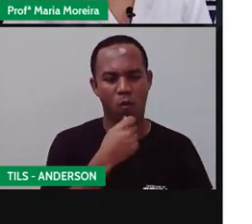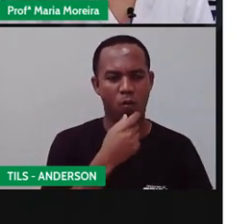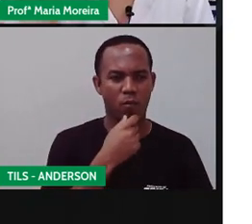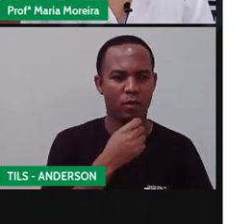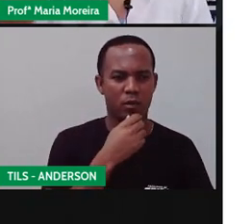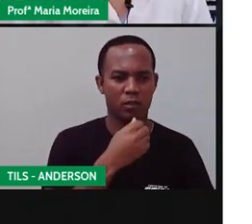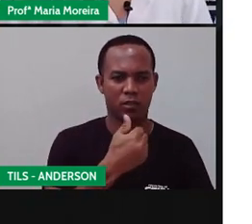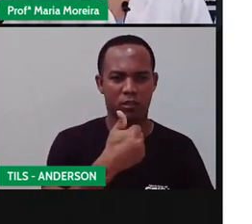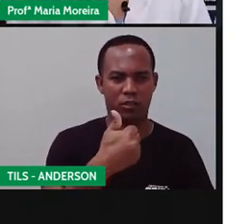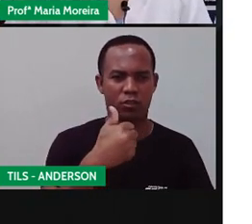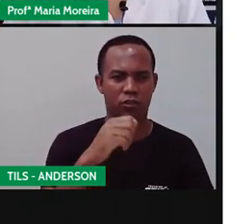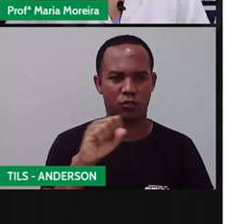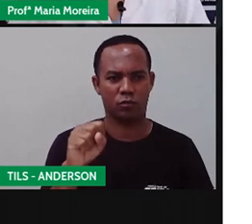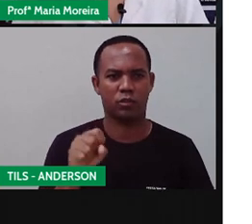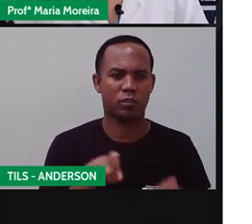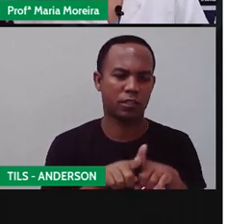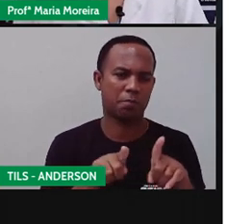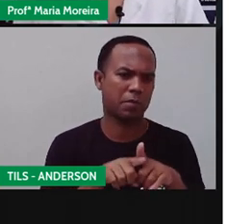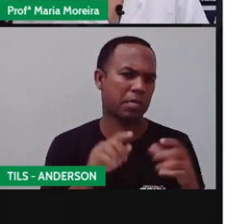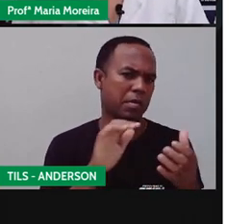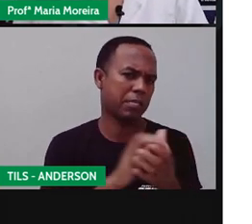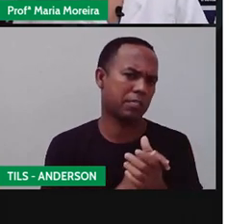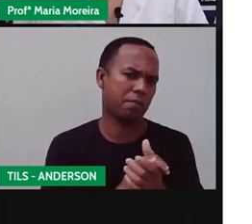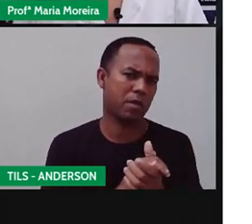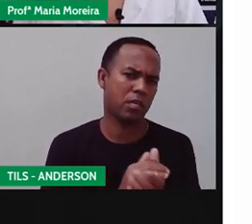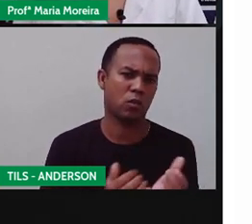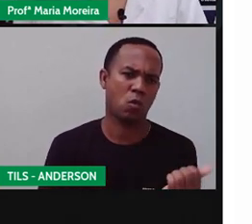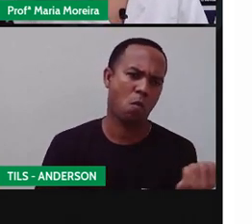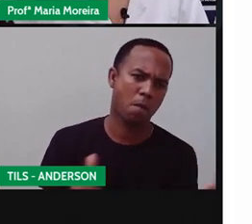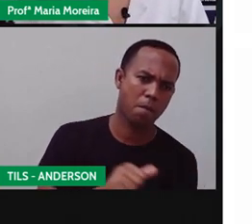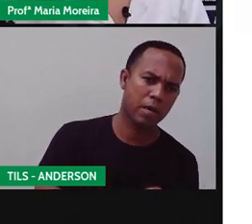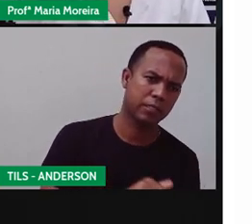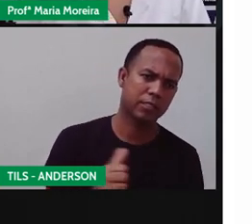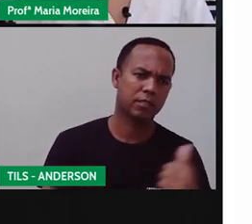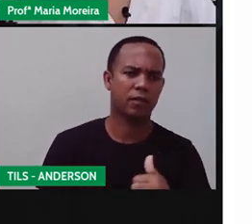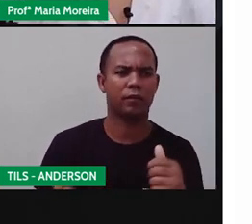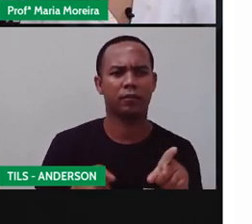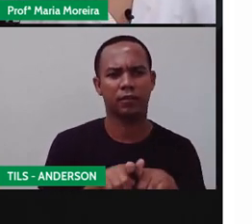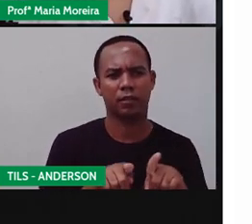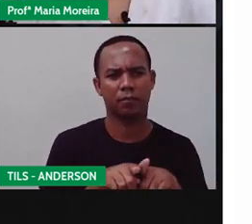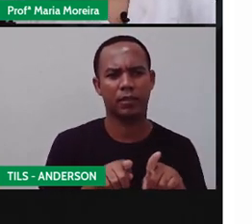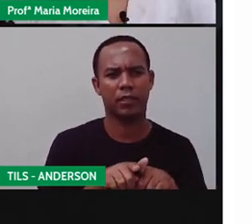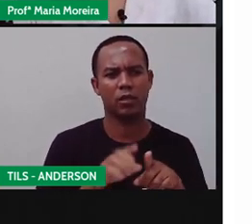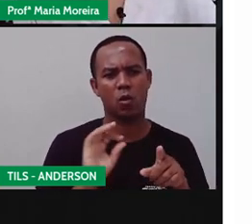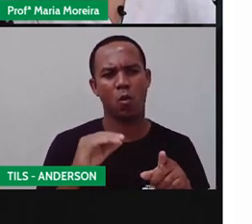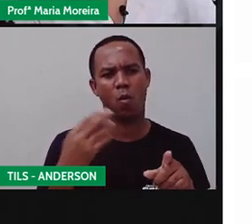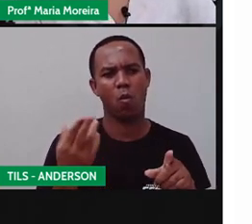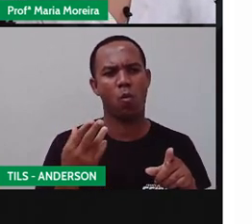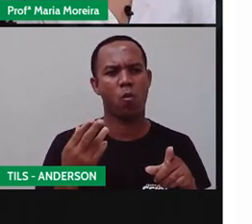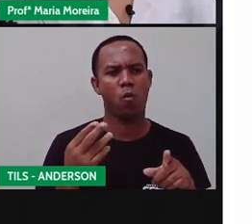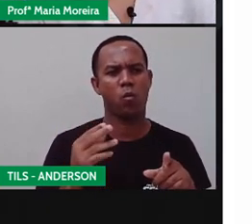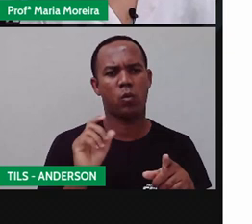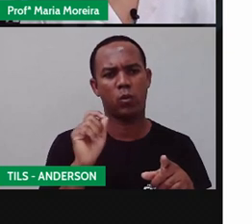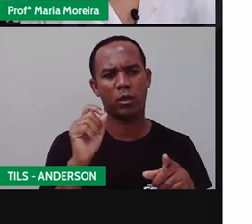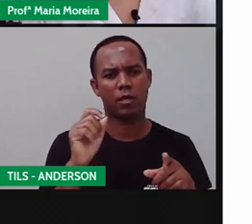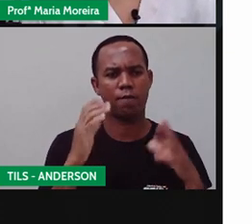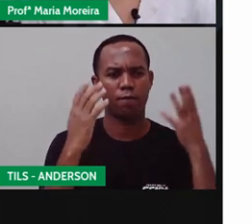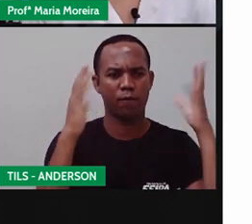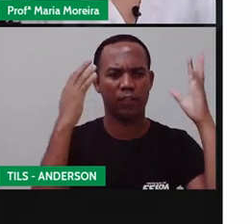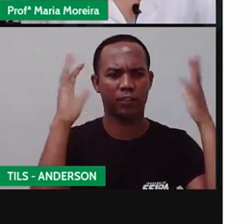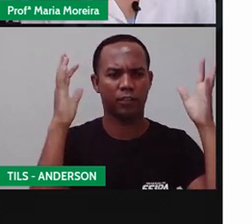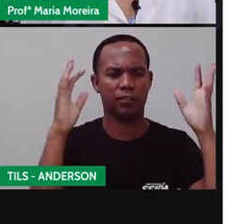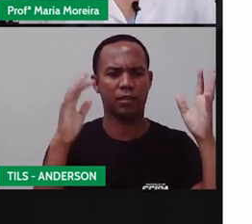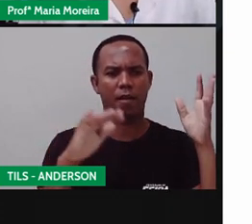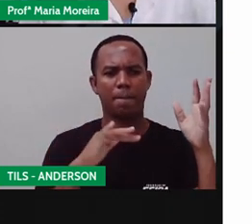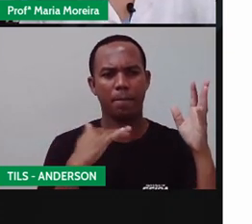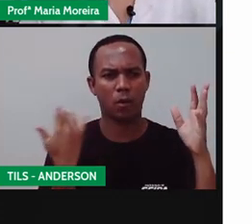os casamentos, batizados, tudo isso são o quê? Rituais de passagem. Ou até para celebrar o quê? A morte. Para a gente